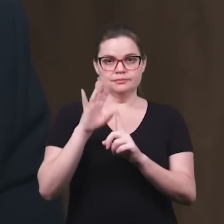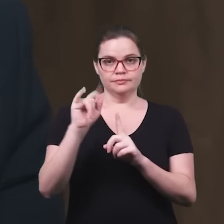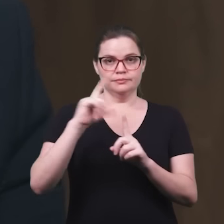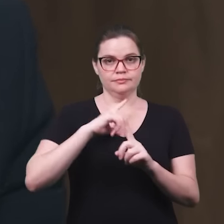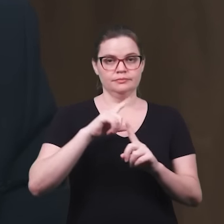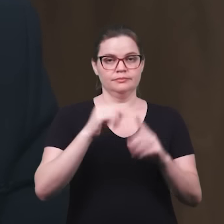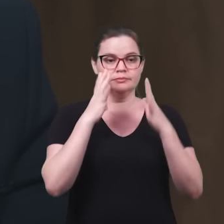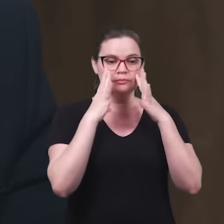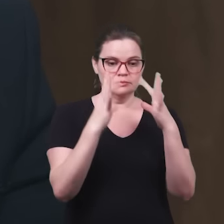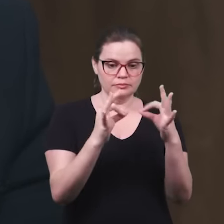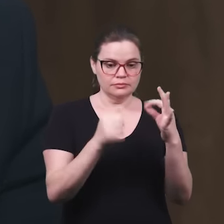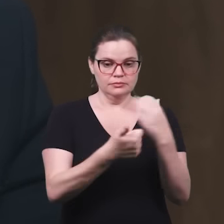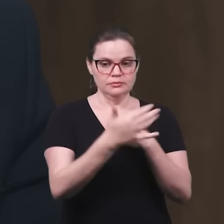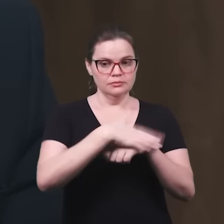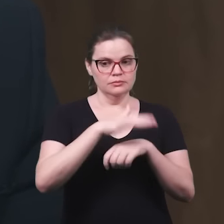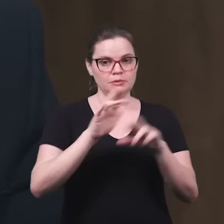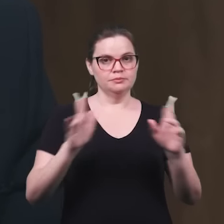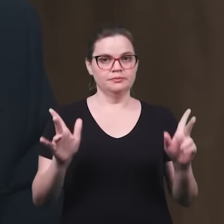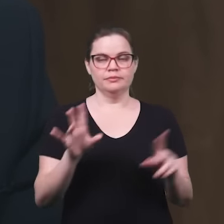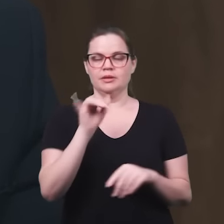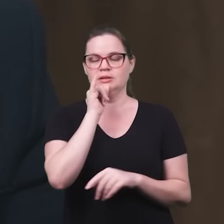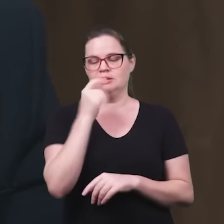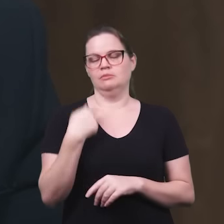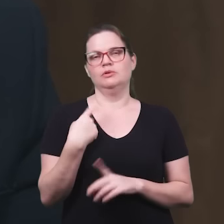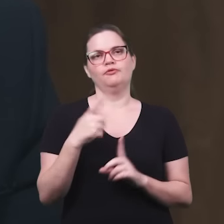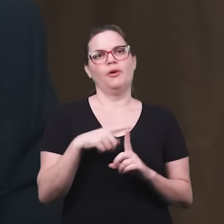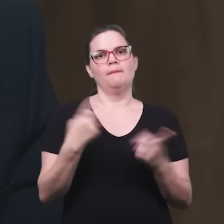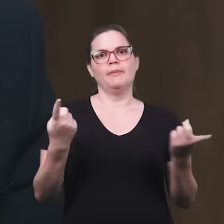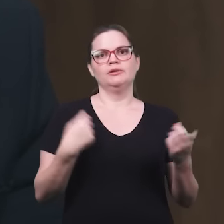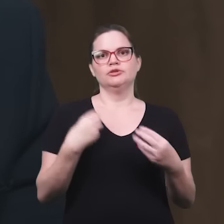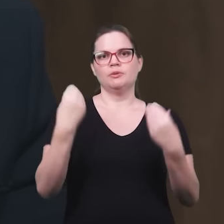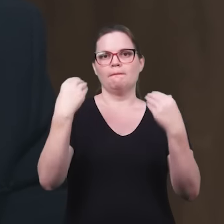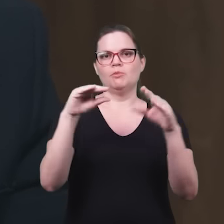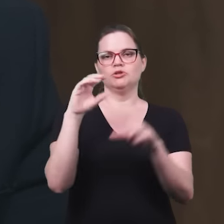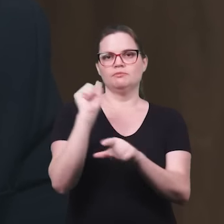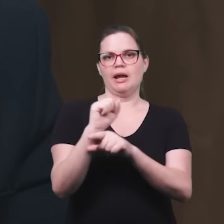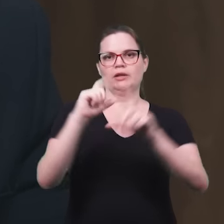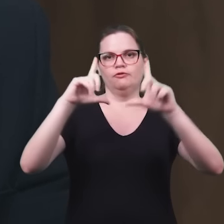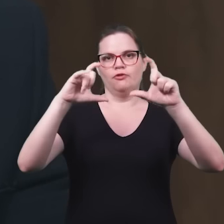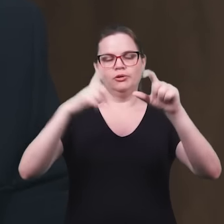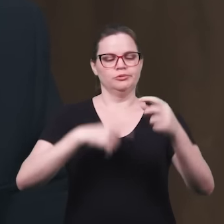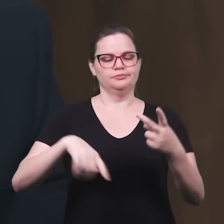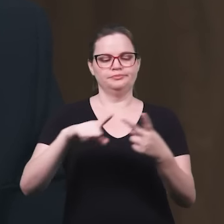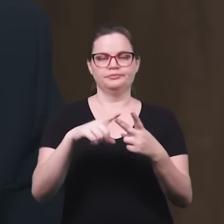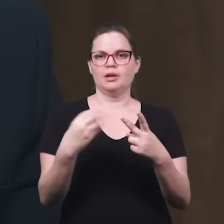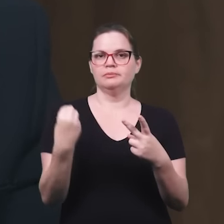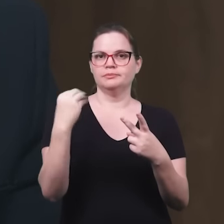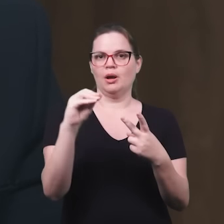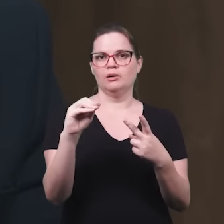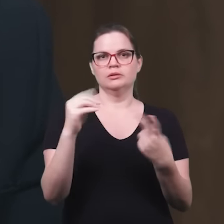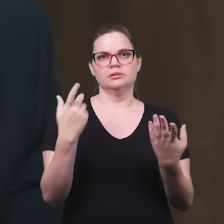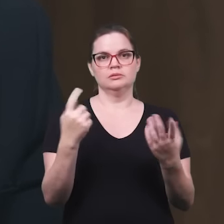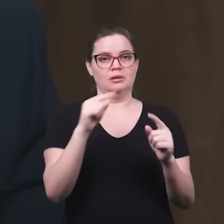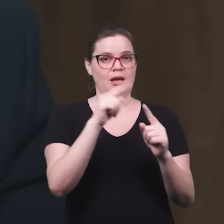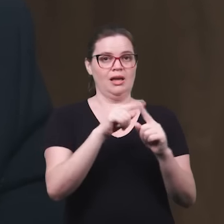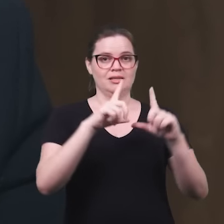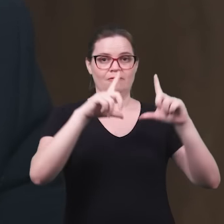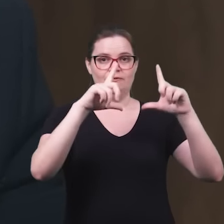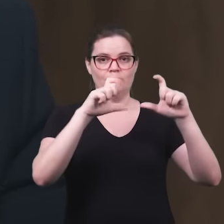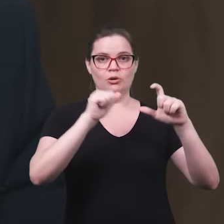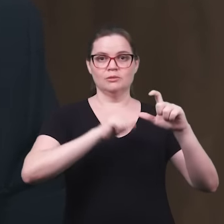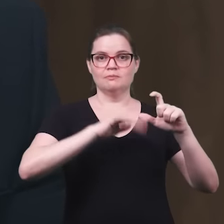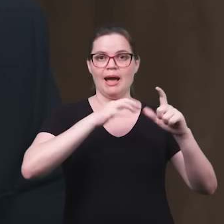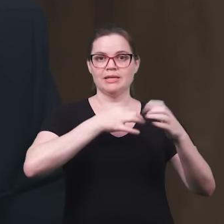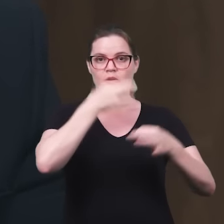de retenção. Então, citando rapidamente, formato de post estático vai ter uma retenção, que geralmente vai gerar